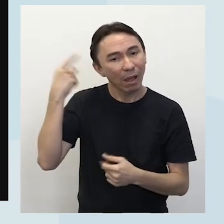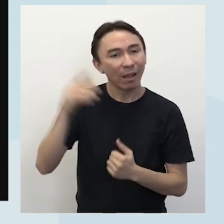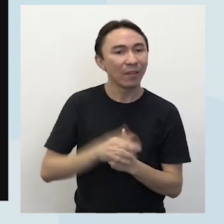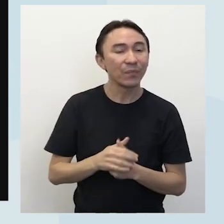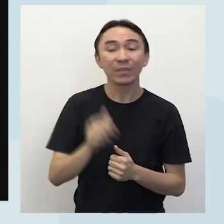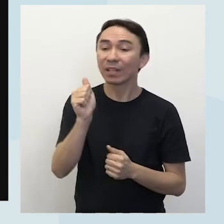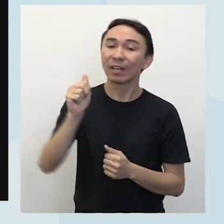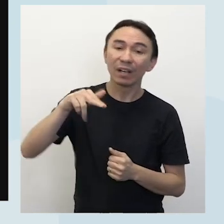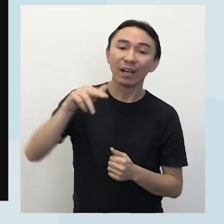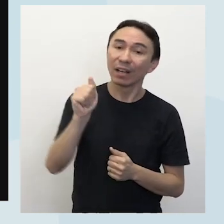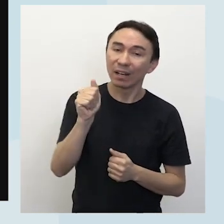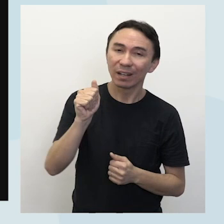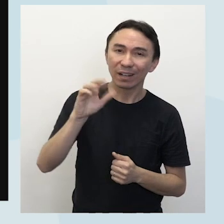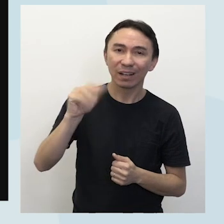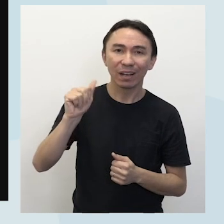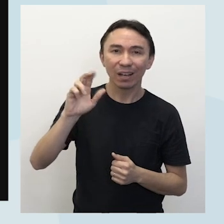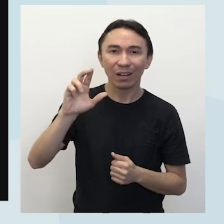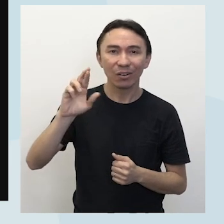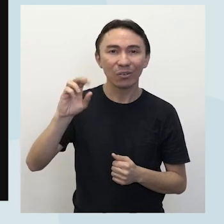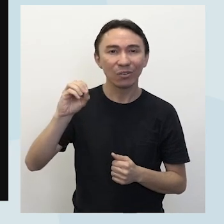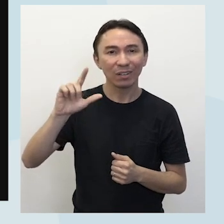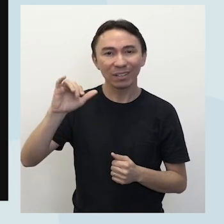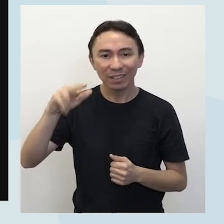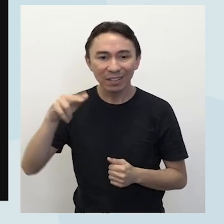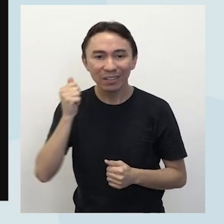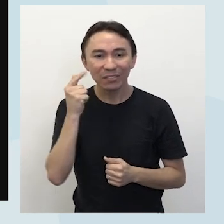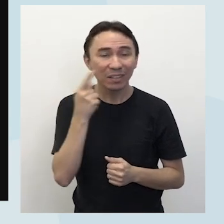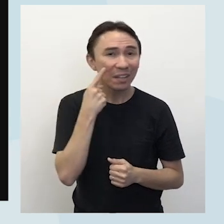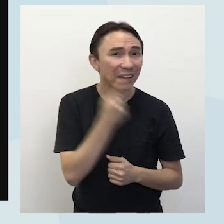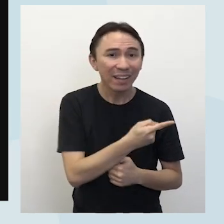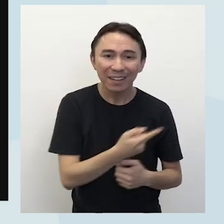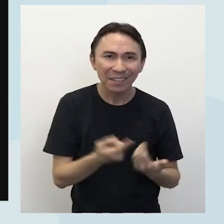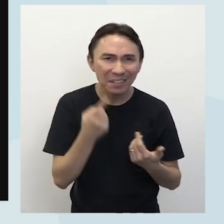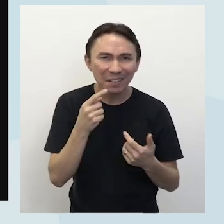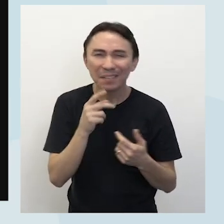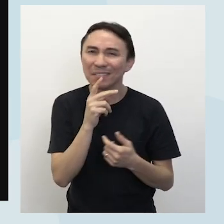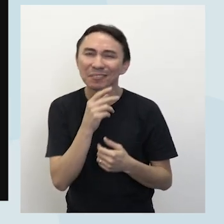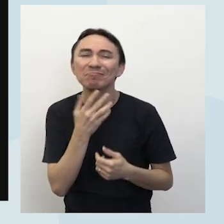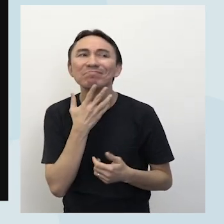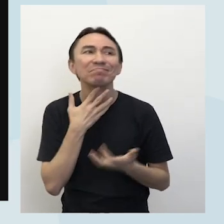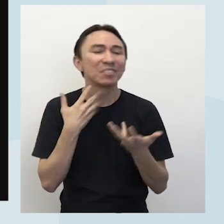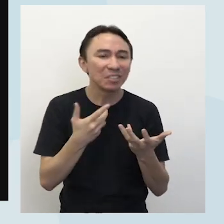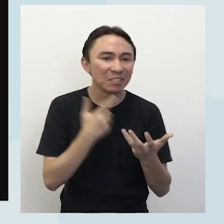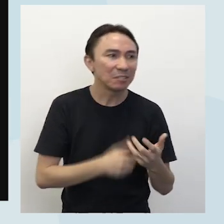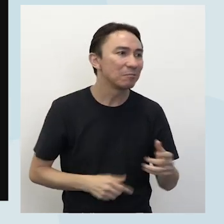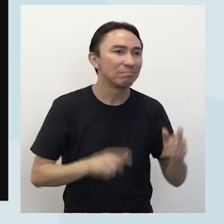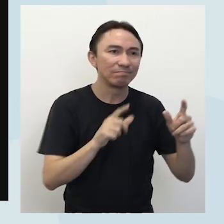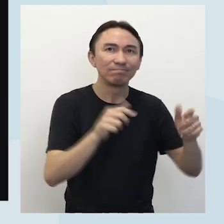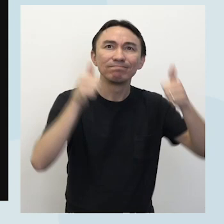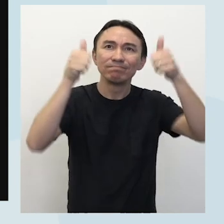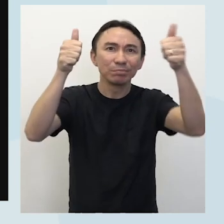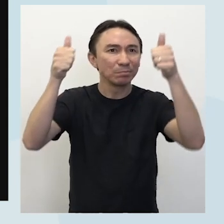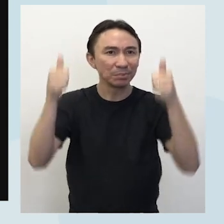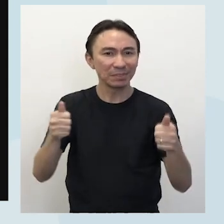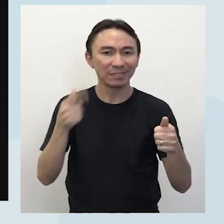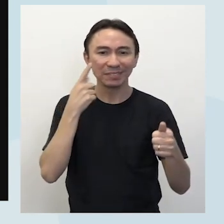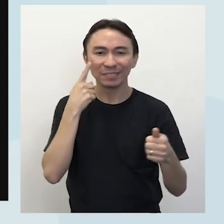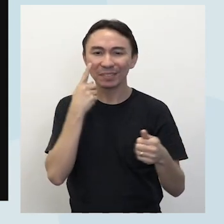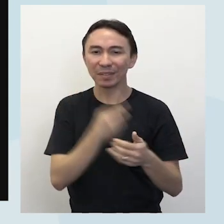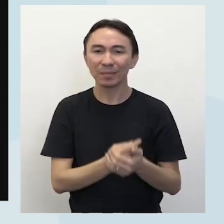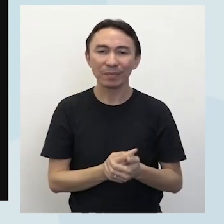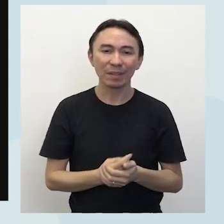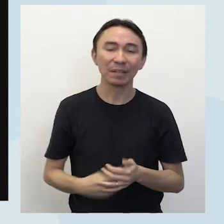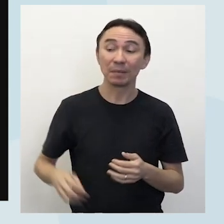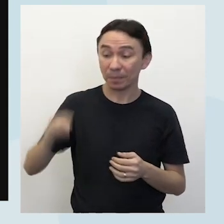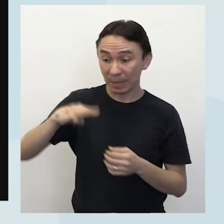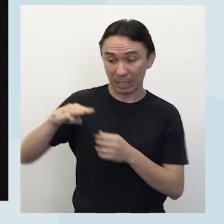fanart sobre Machado de Assis que eu achei incrível. Dá vontade de emoldurar e colocar num quadro, não dá, Mauro? Bem bacana. O que está escrito aí? Maior nome, Machado